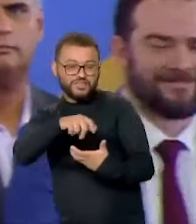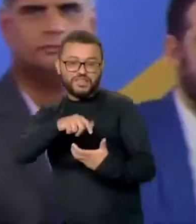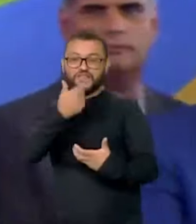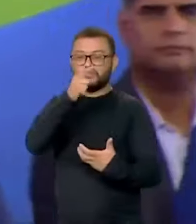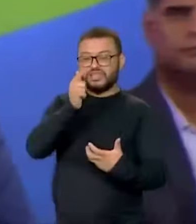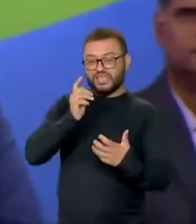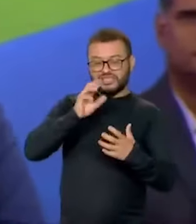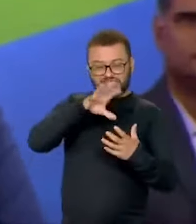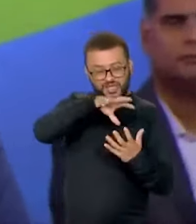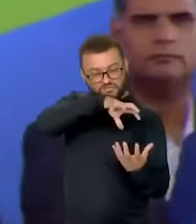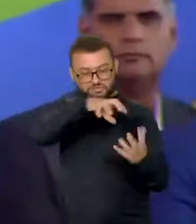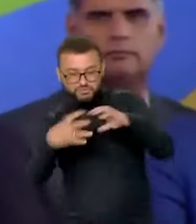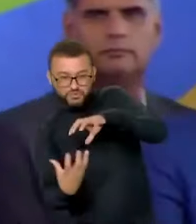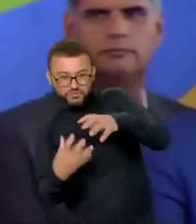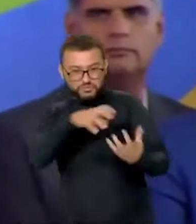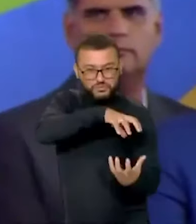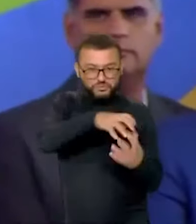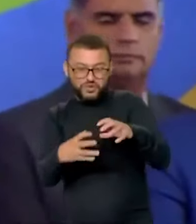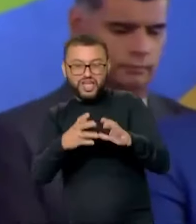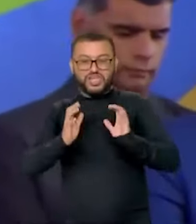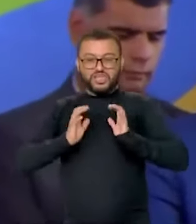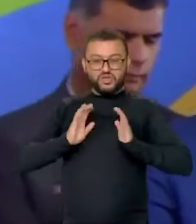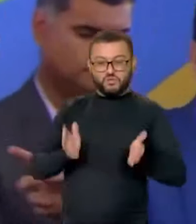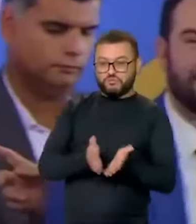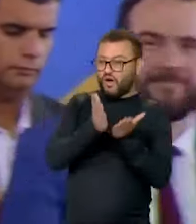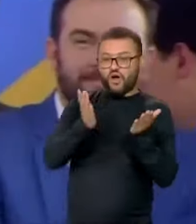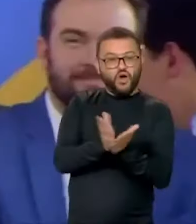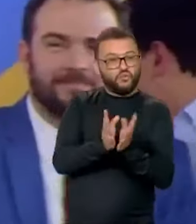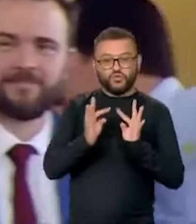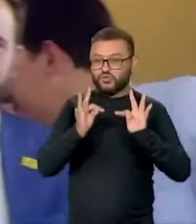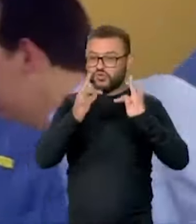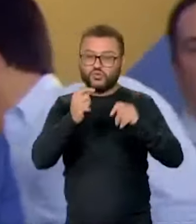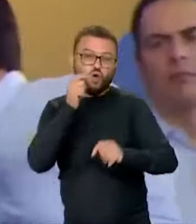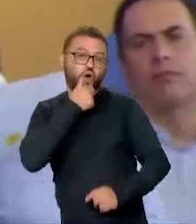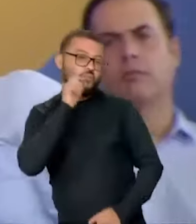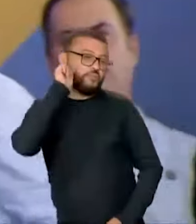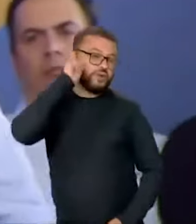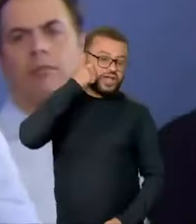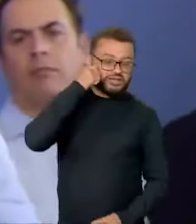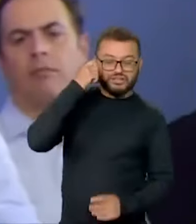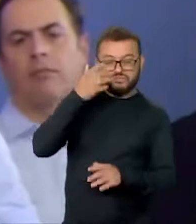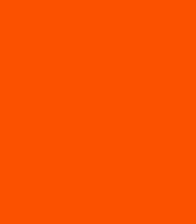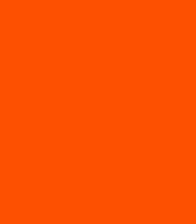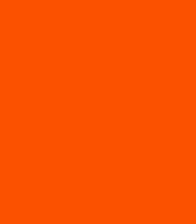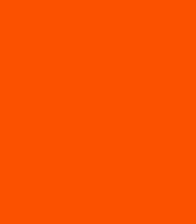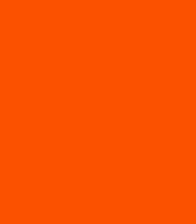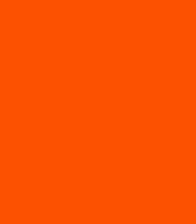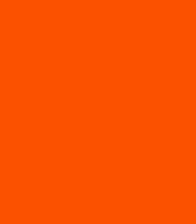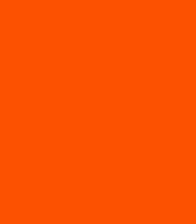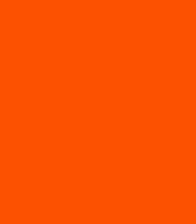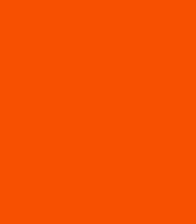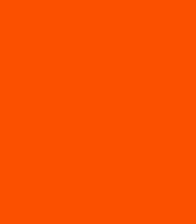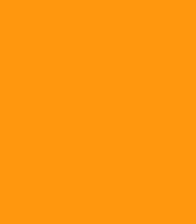não tem pobre, não tem mulher, não tem homem, não tem branco, nem tem negro. Nós afundamos.